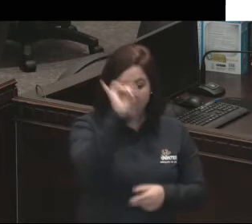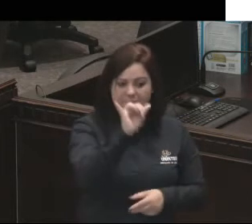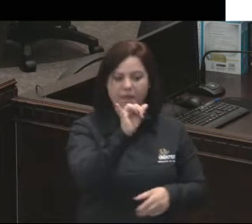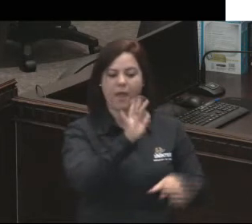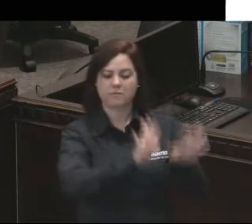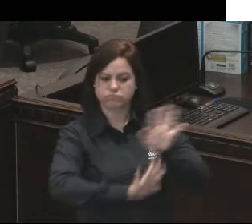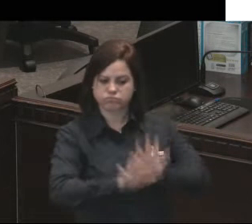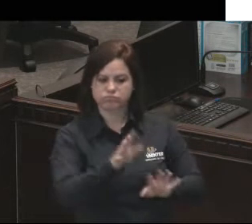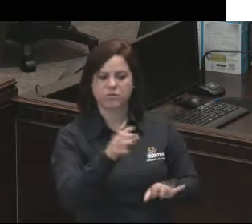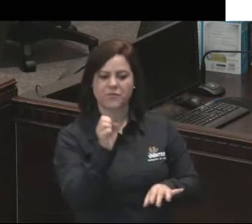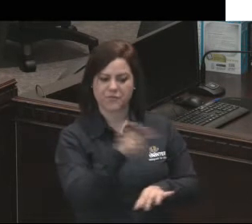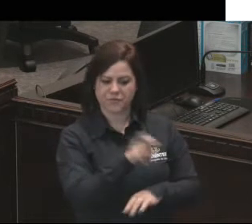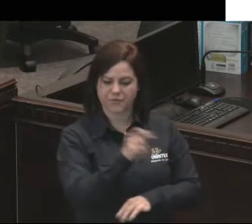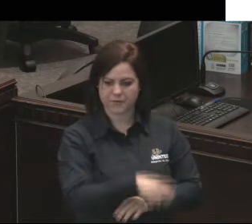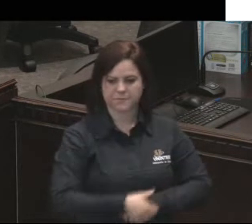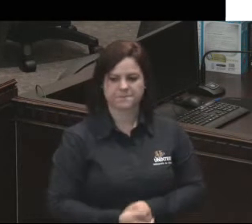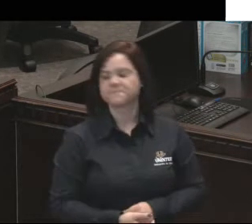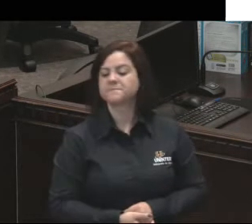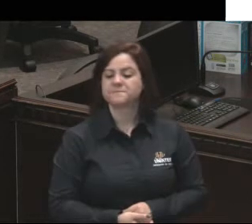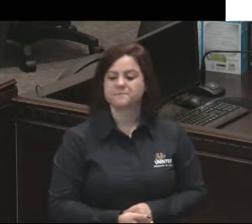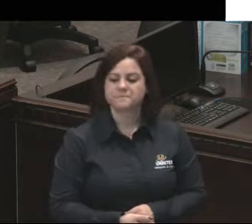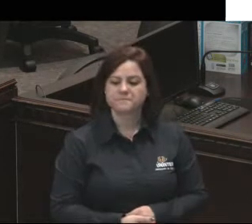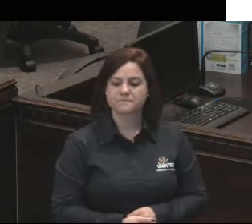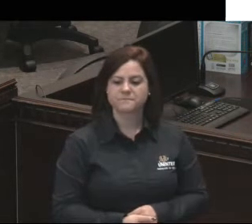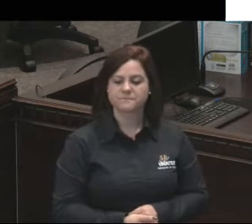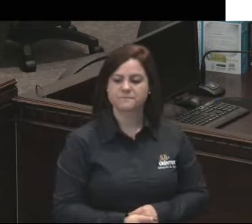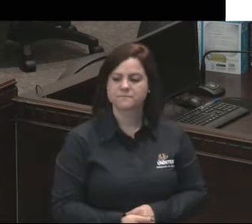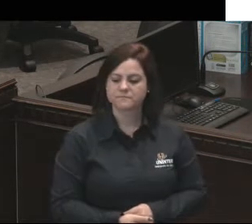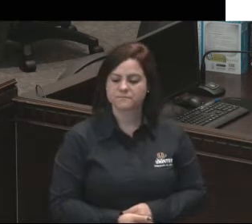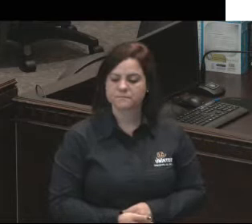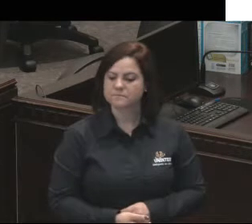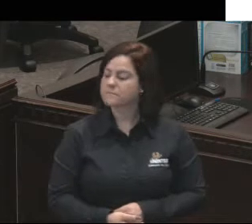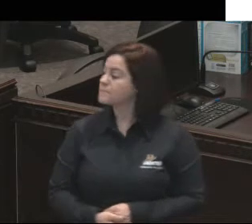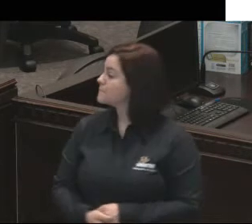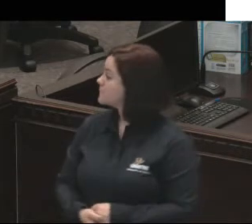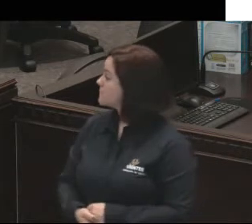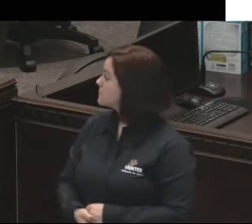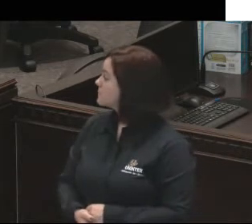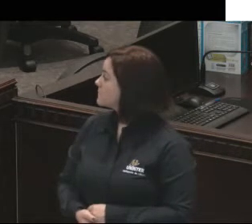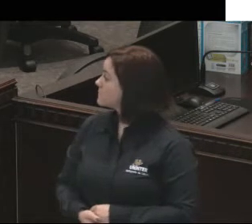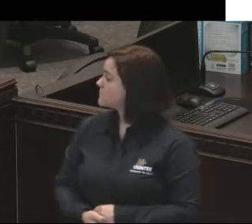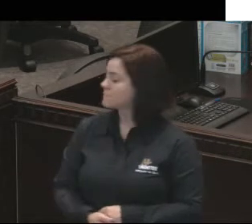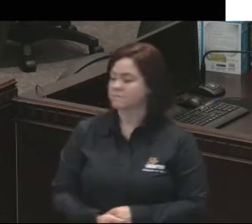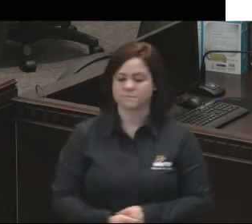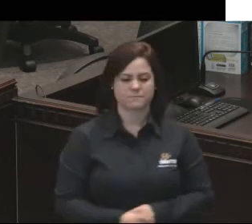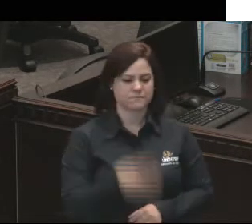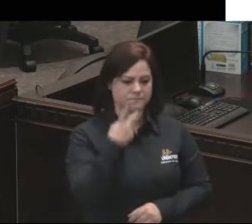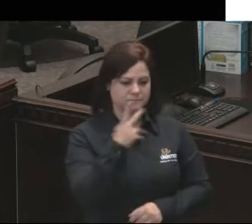lá na Índia. Então, a gente vê aqui o endosulfano, né, que é esse clorado que não poderia